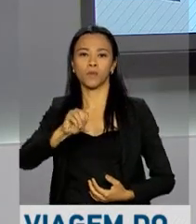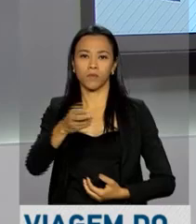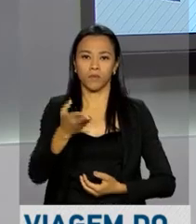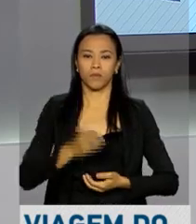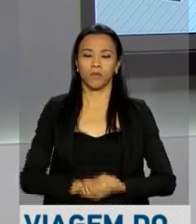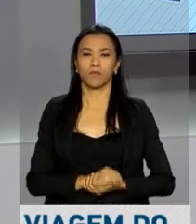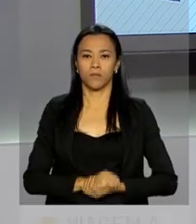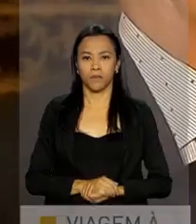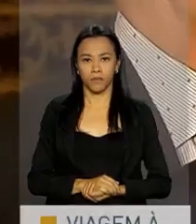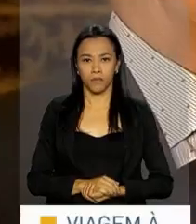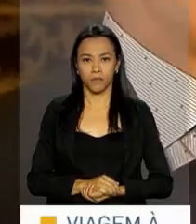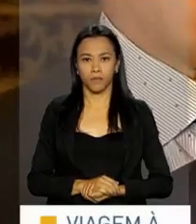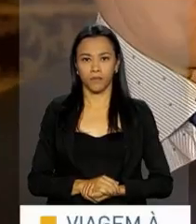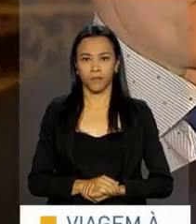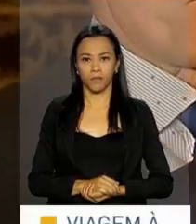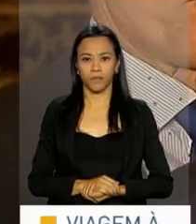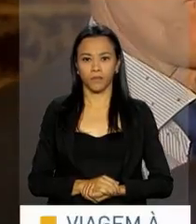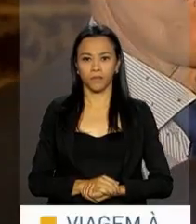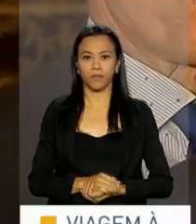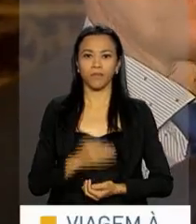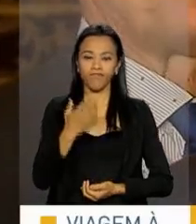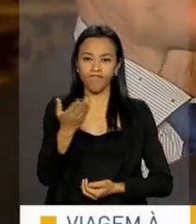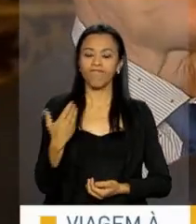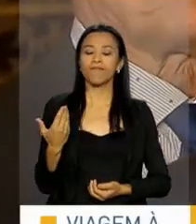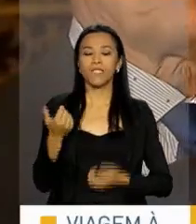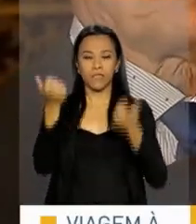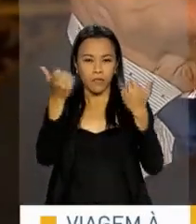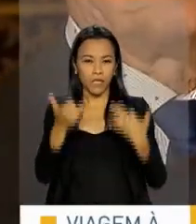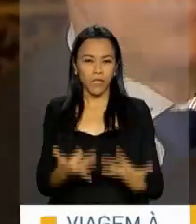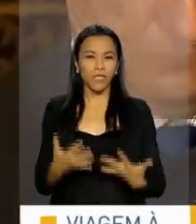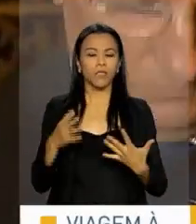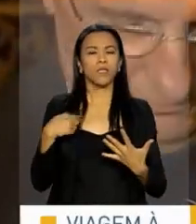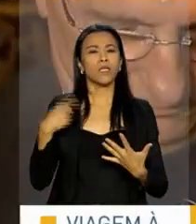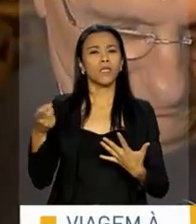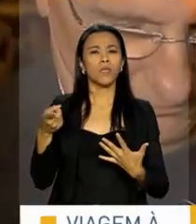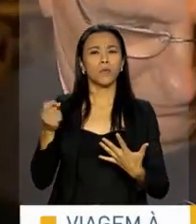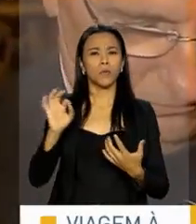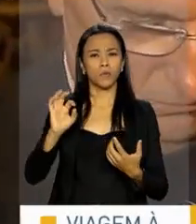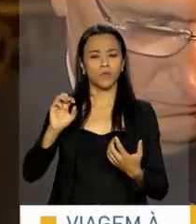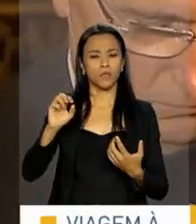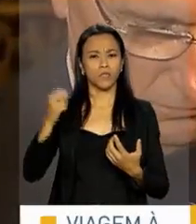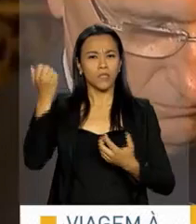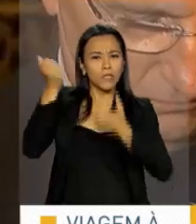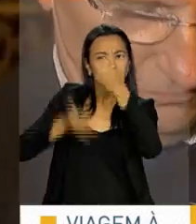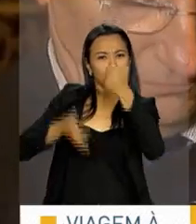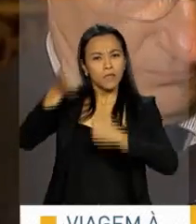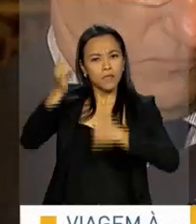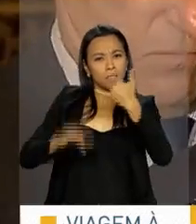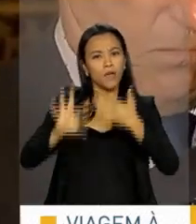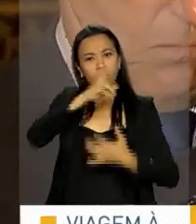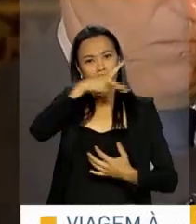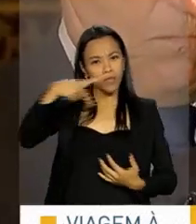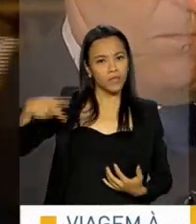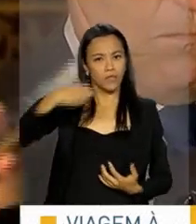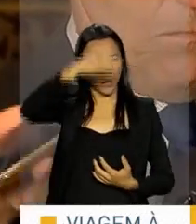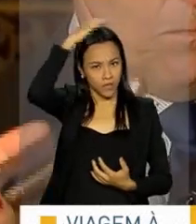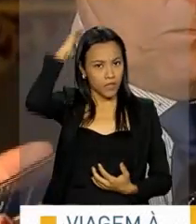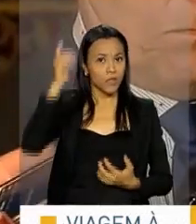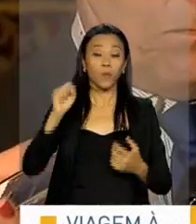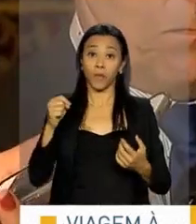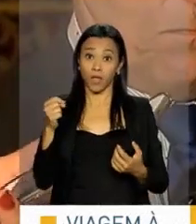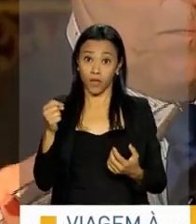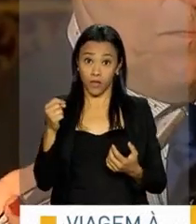Quintela. Os empresários relataram ao presidente da República, né, os avanços nas negociações com os